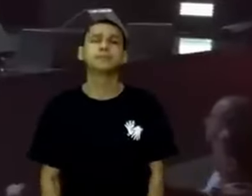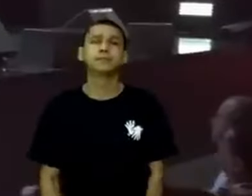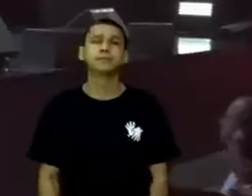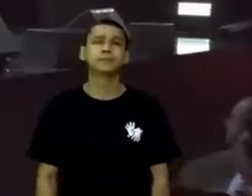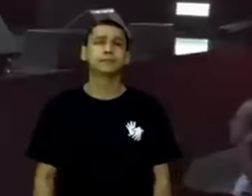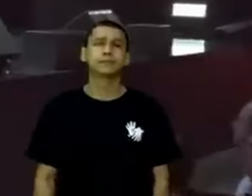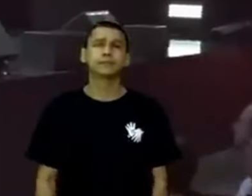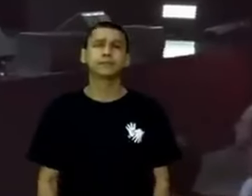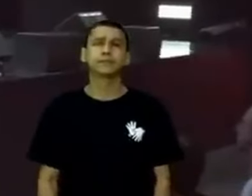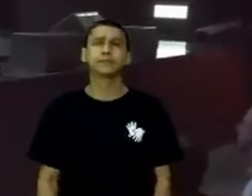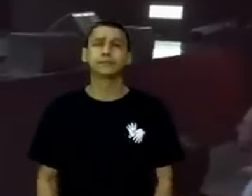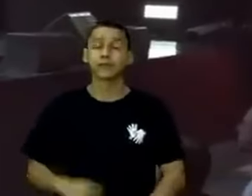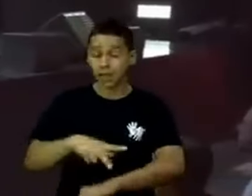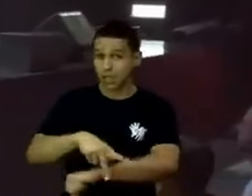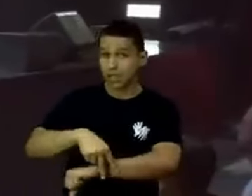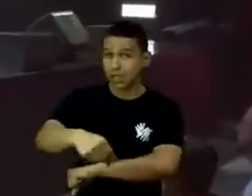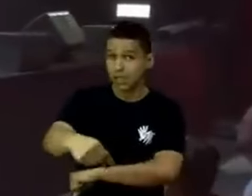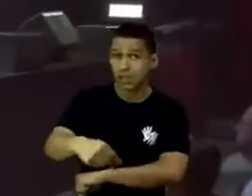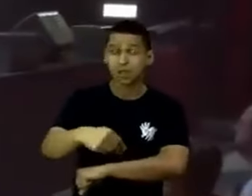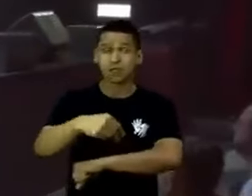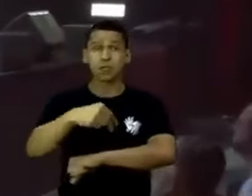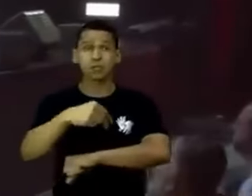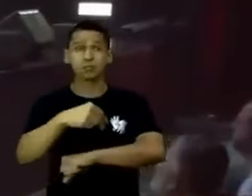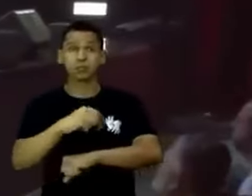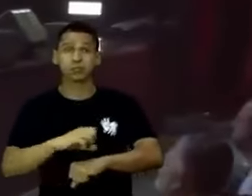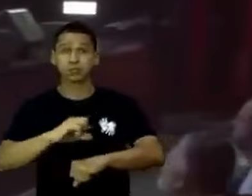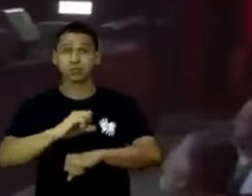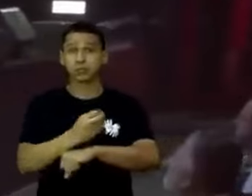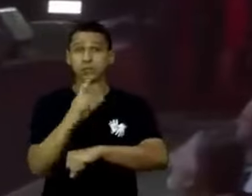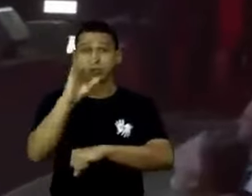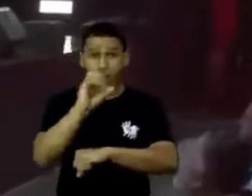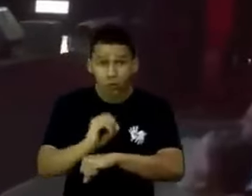Ela vem na mão. Cheio de ouro, cheio de prata.